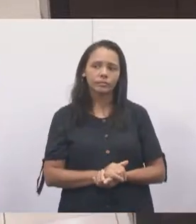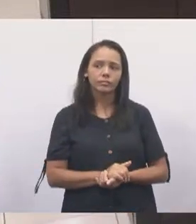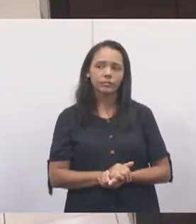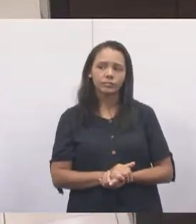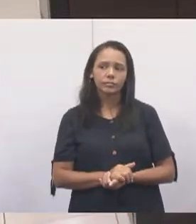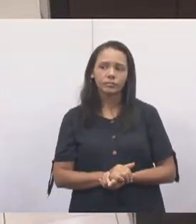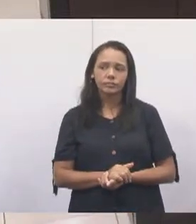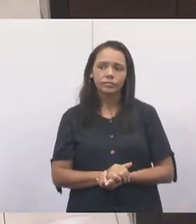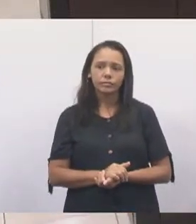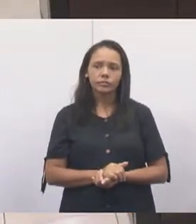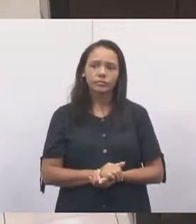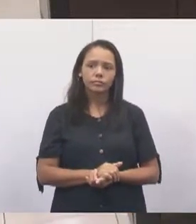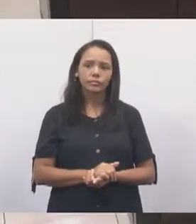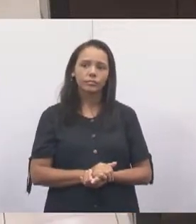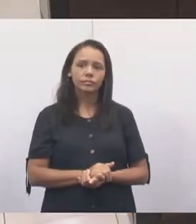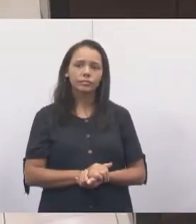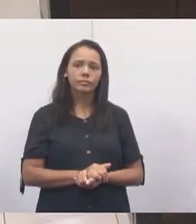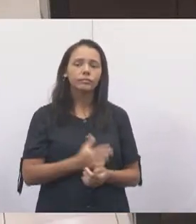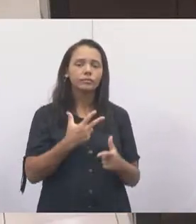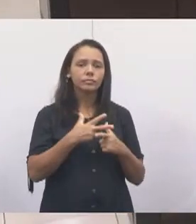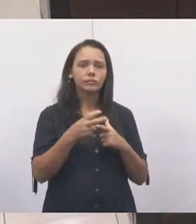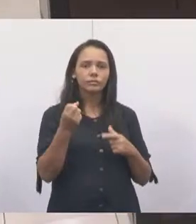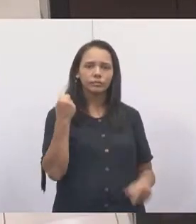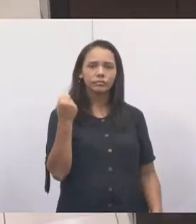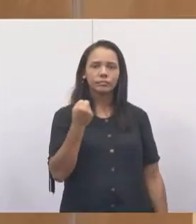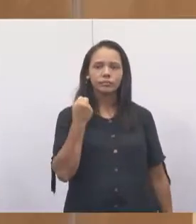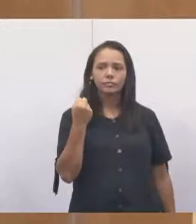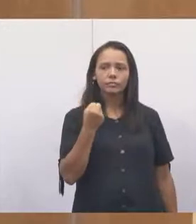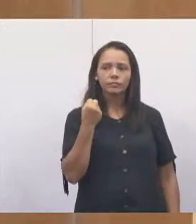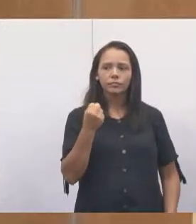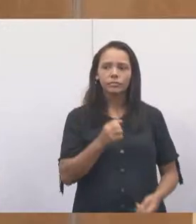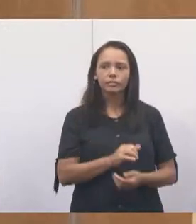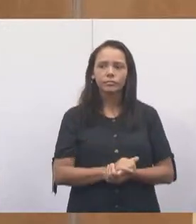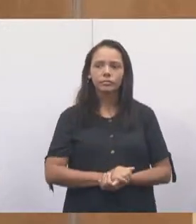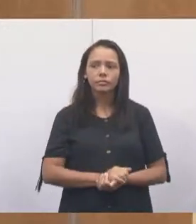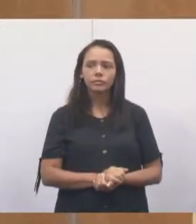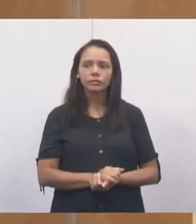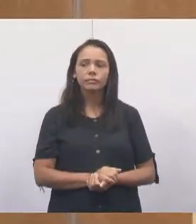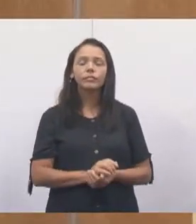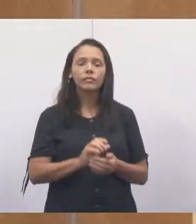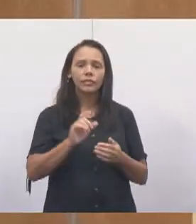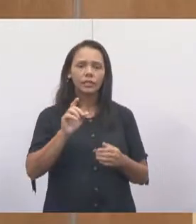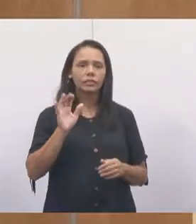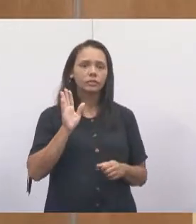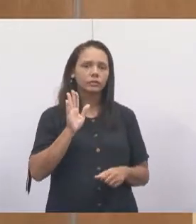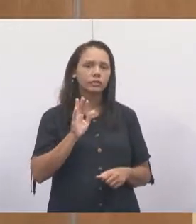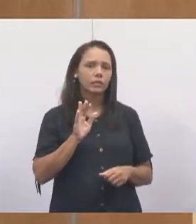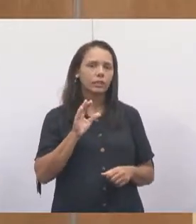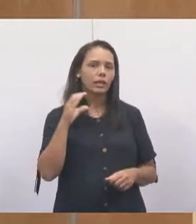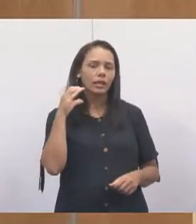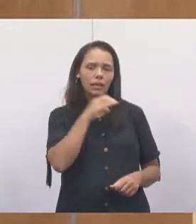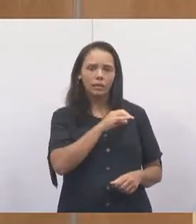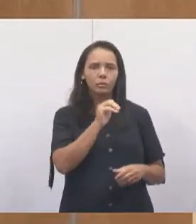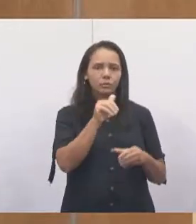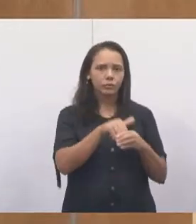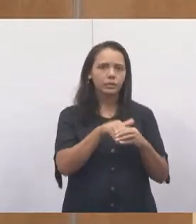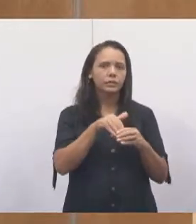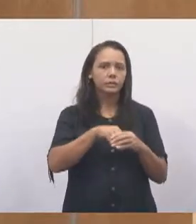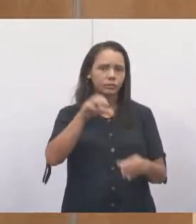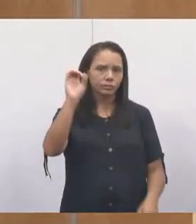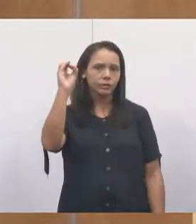queijinho maravilhoso da roça, daqui a pouco vai ser votado esse projeto tão importante